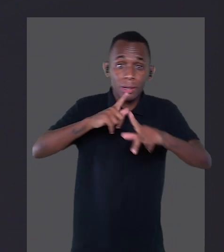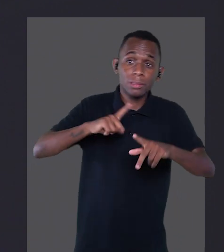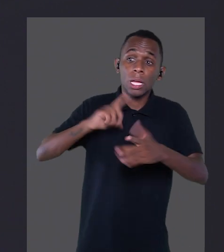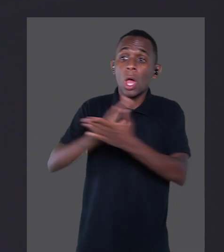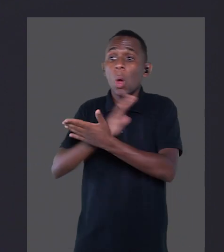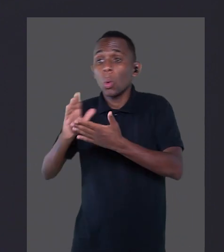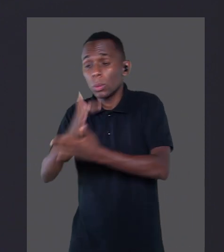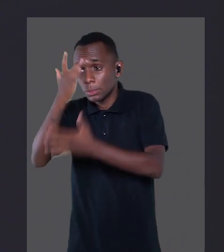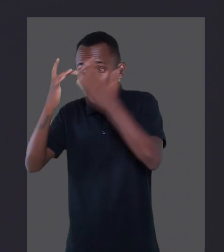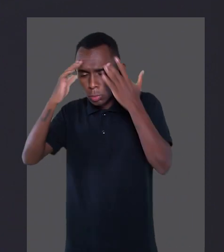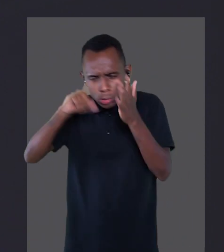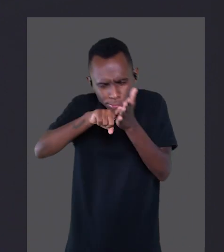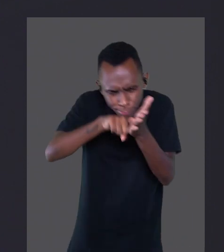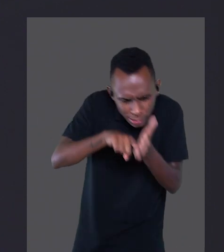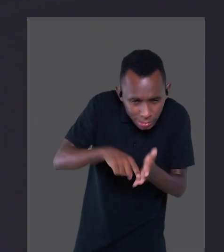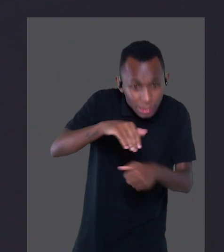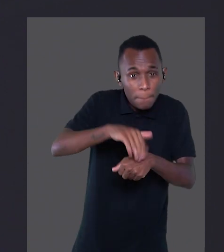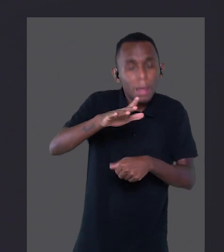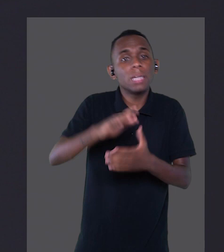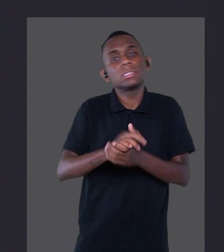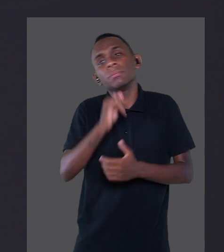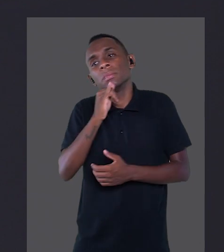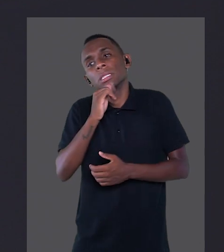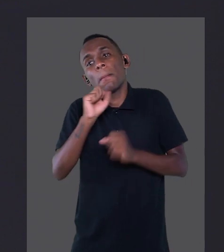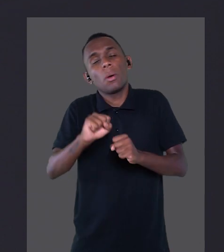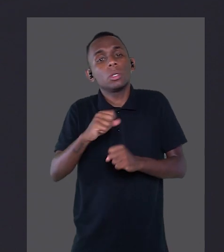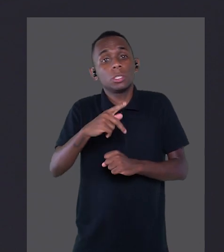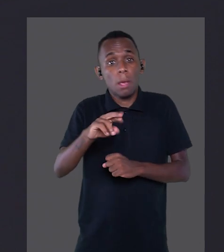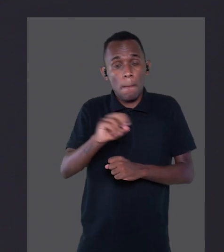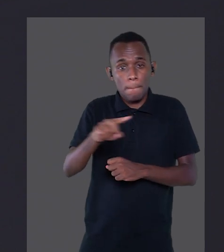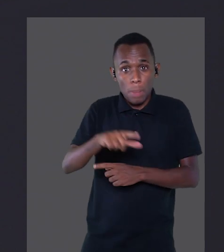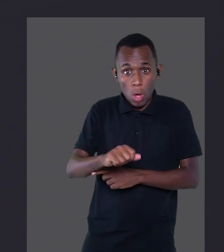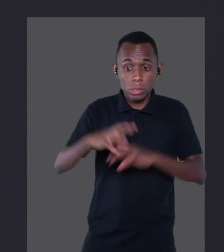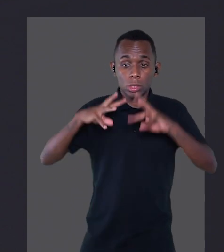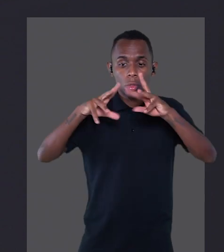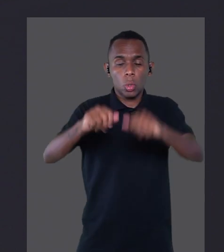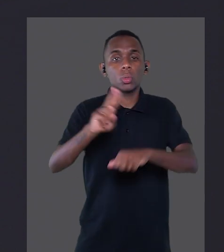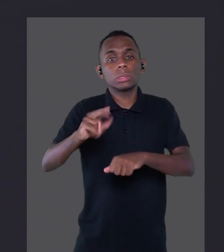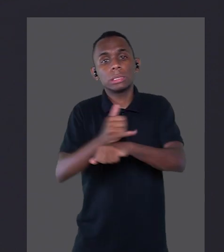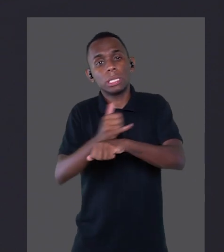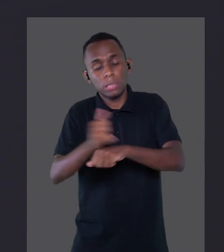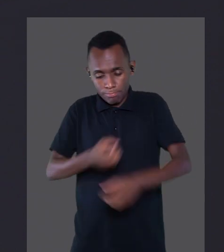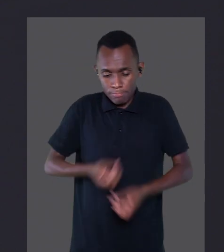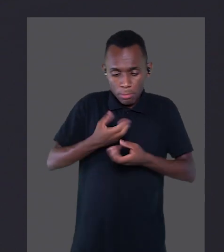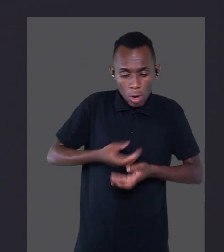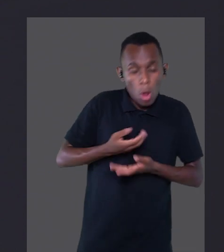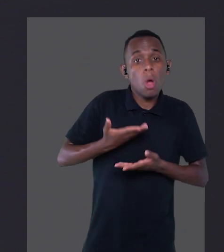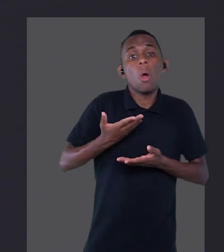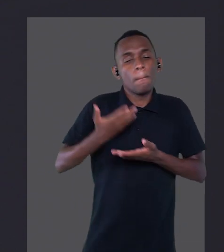outros menos, né? Você pode fazer uma prosa que é inteiramente musical e poética, e você pode fazer uma prosa que é